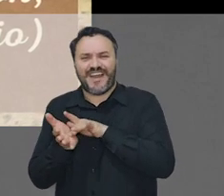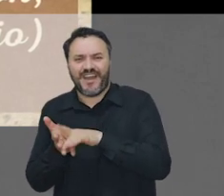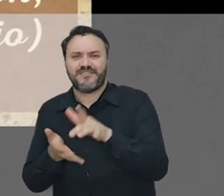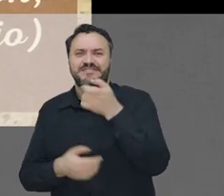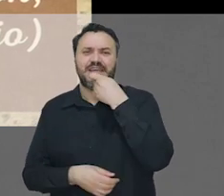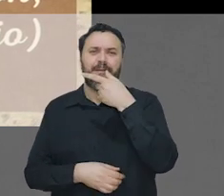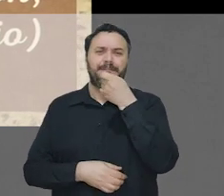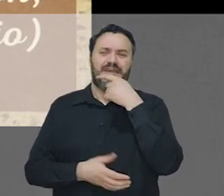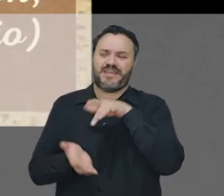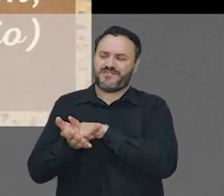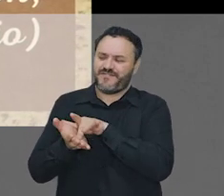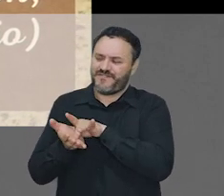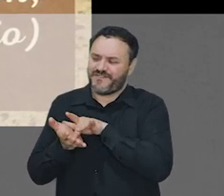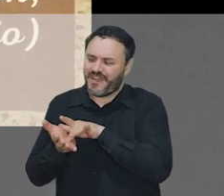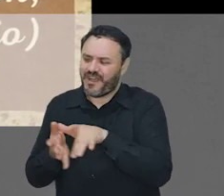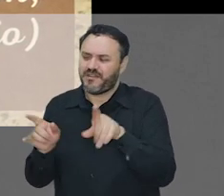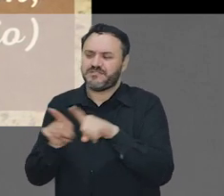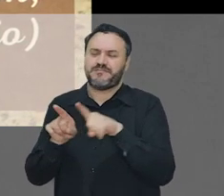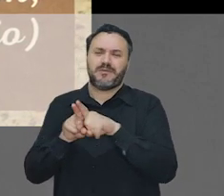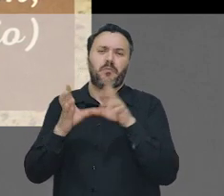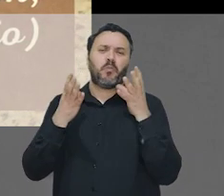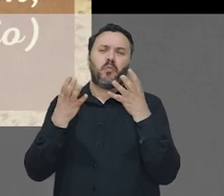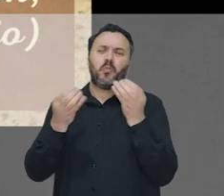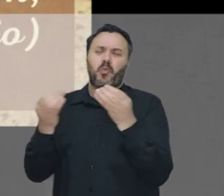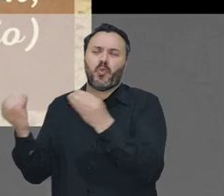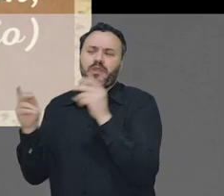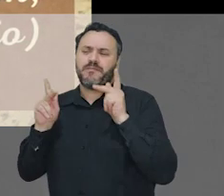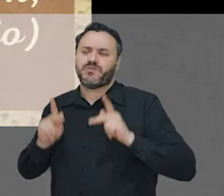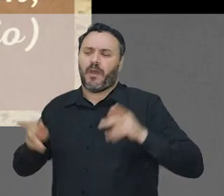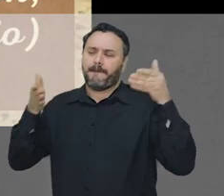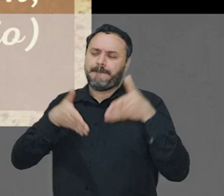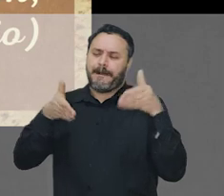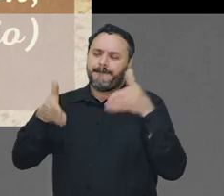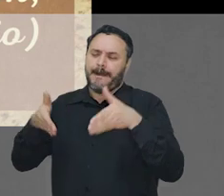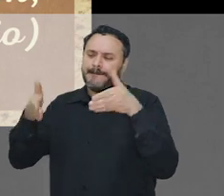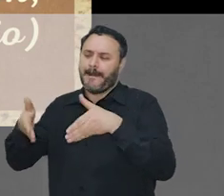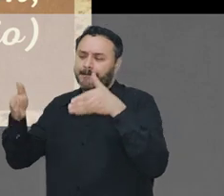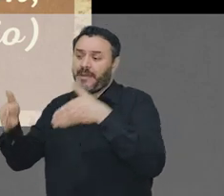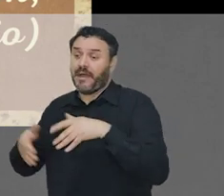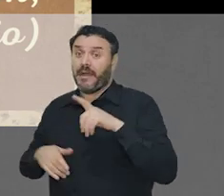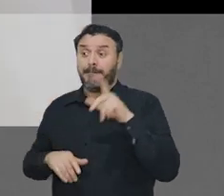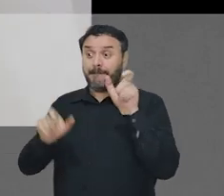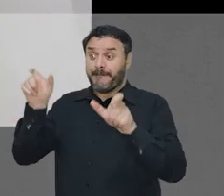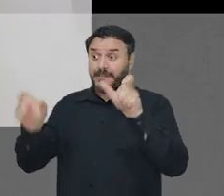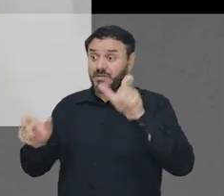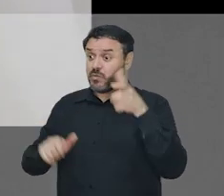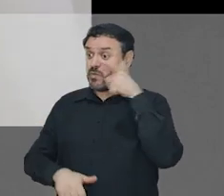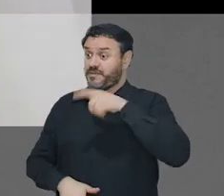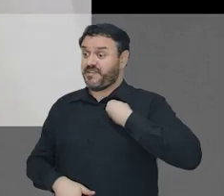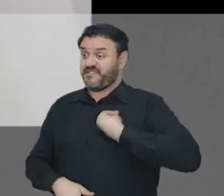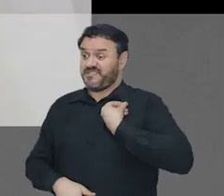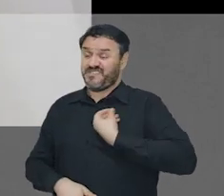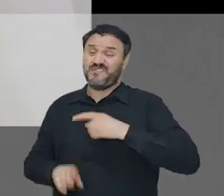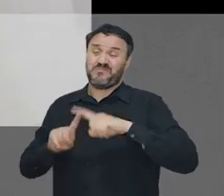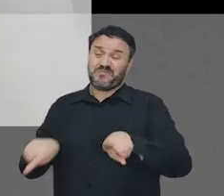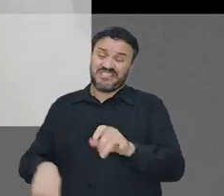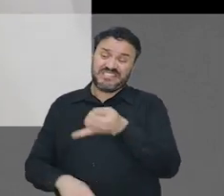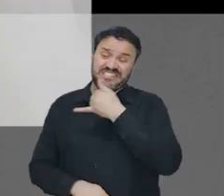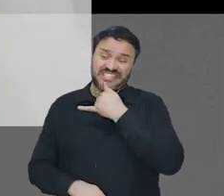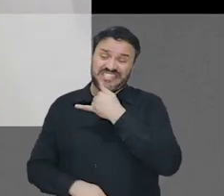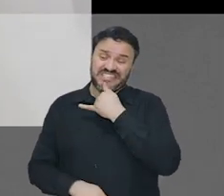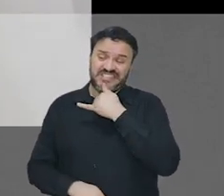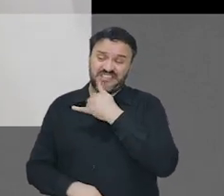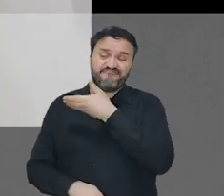e sepultamentos, e do desalento dos sobreviventes. Existem muitos